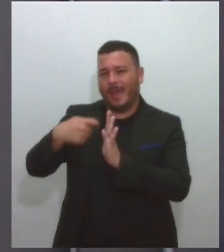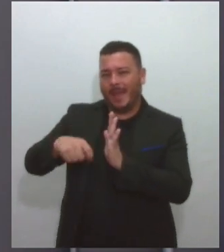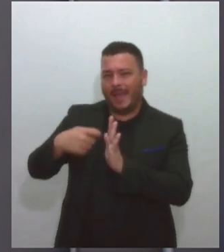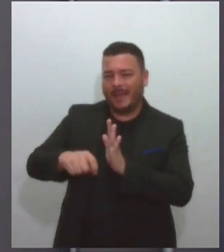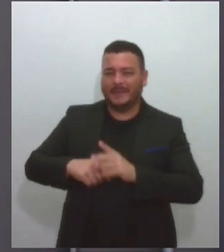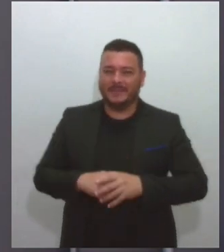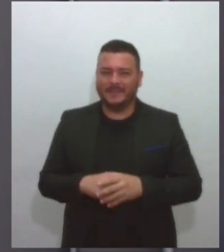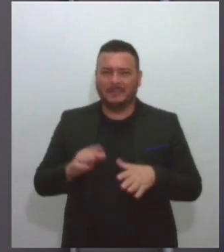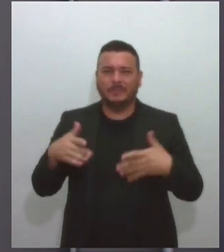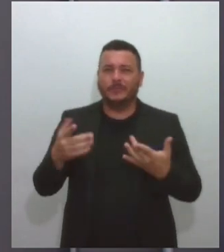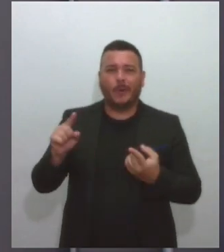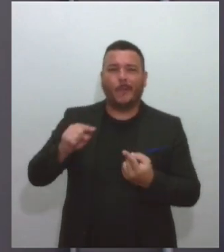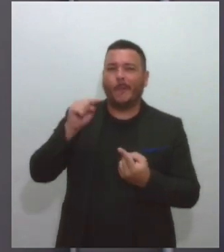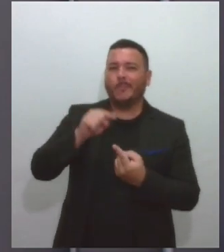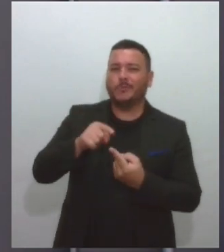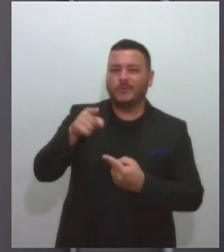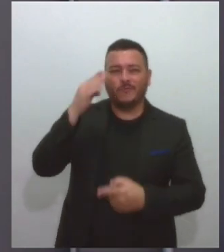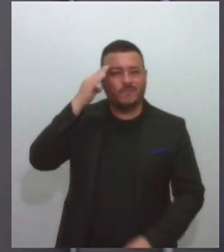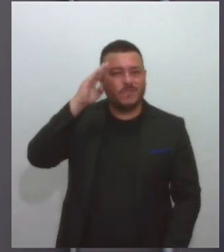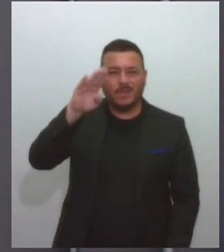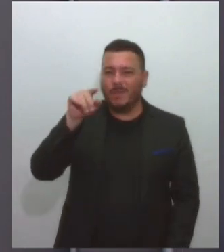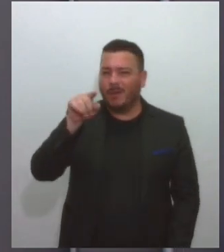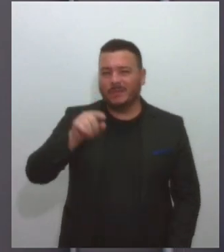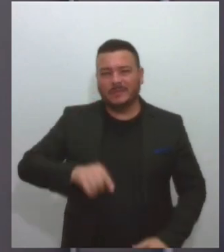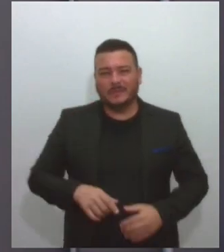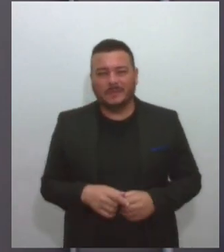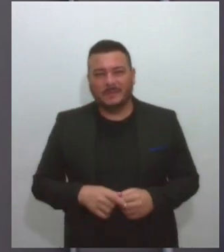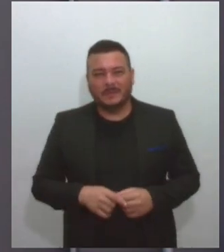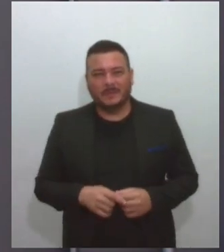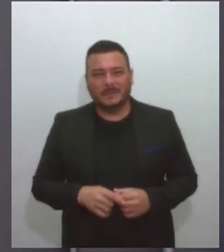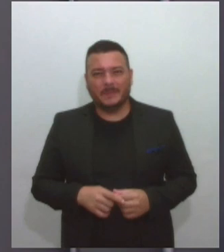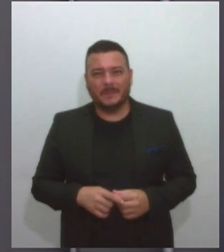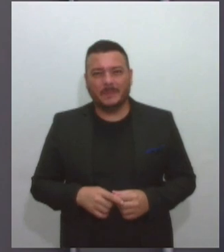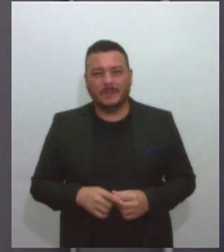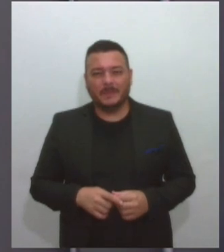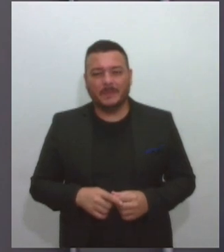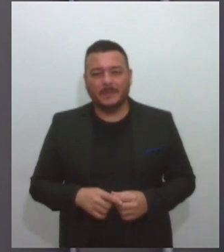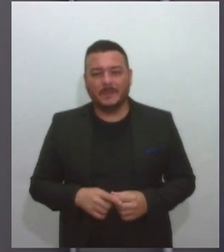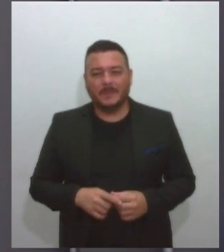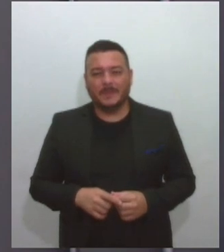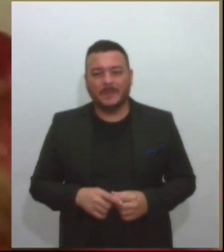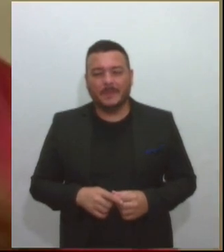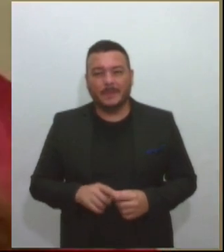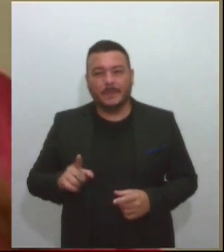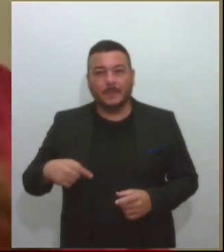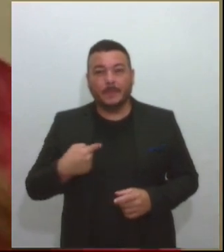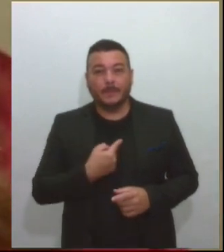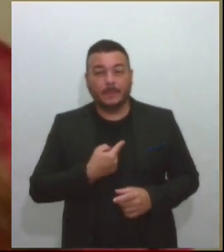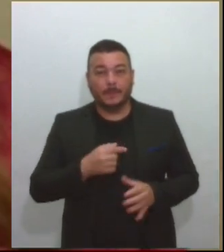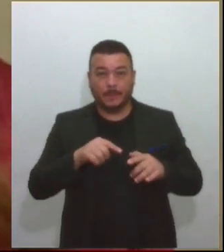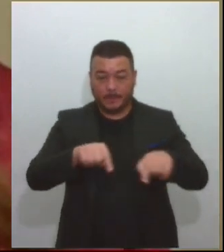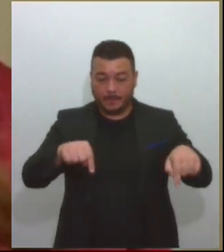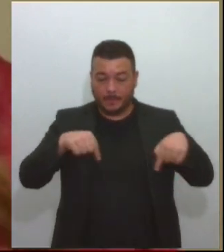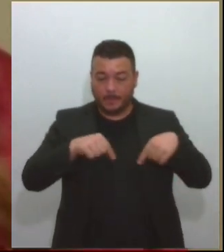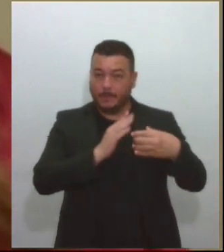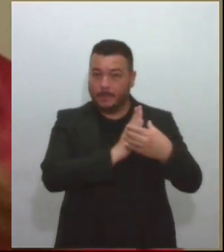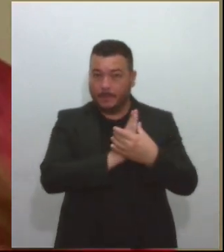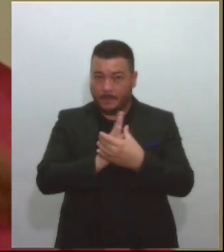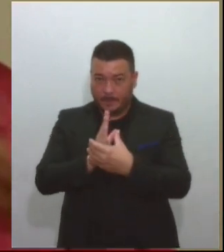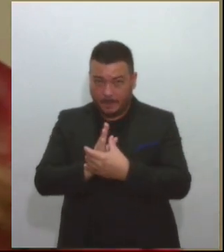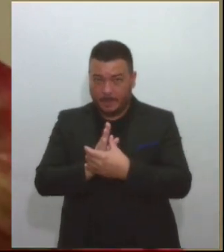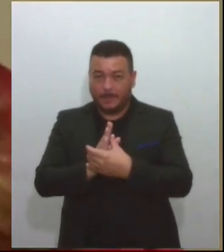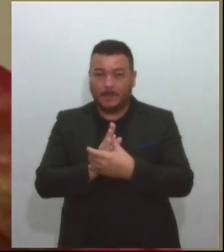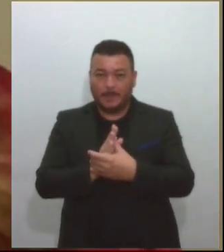principal objetivo dessa iniciativa? Bom, a nossa biblioteca pública estadual, ela